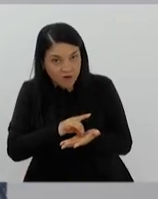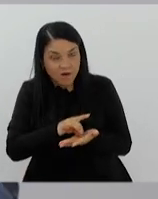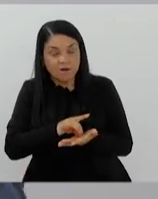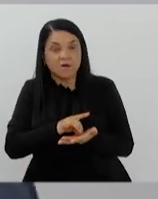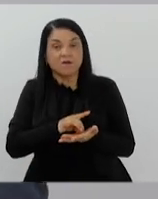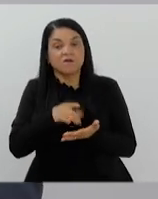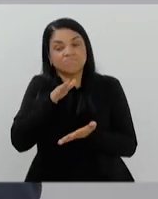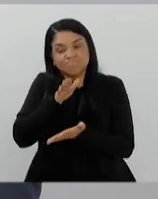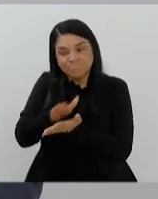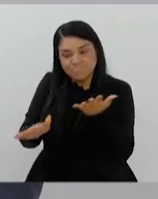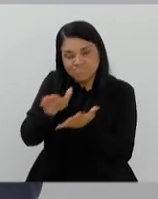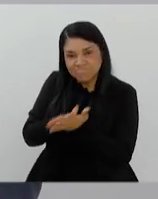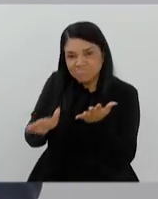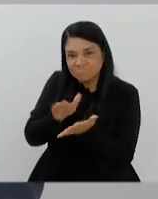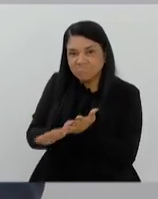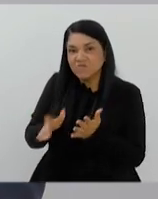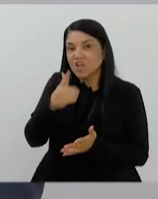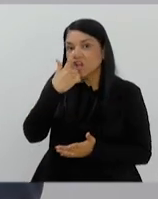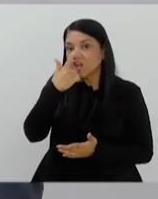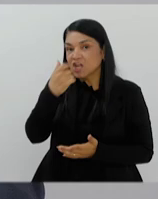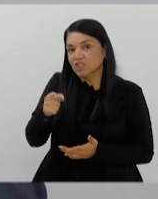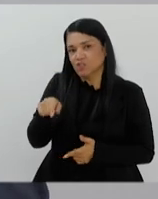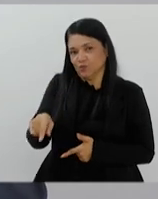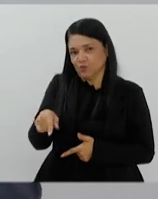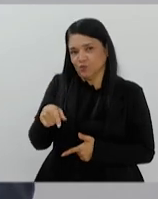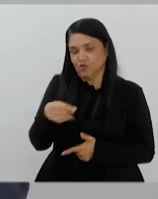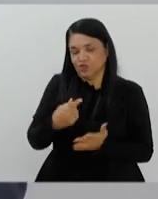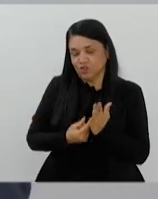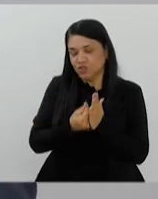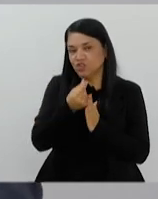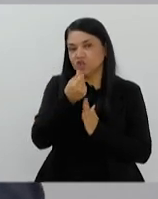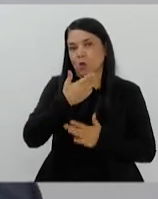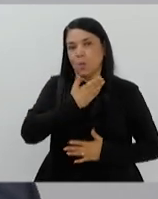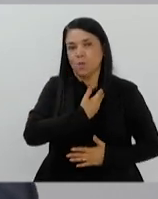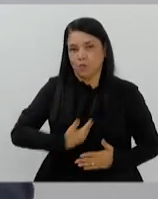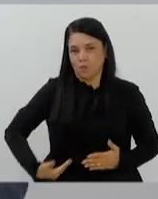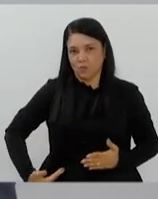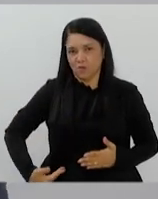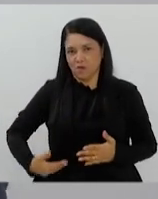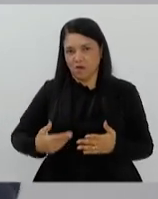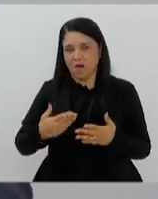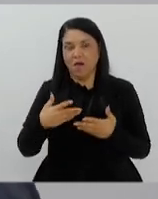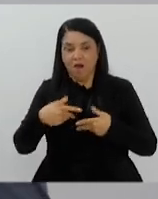gân pro lixo de dinheiro público porque Patrocinar o moço em Dubai